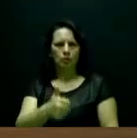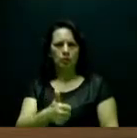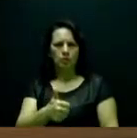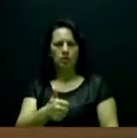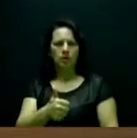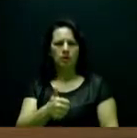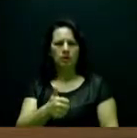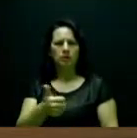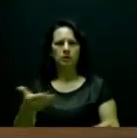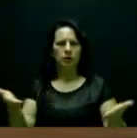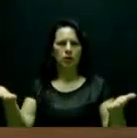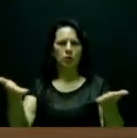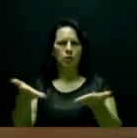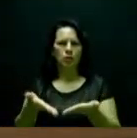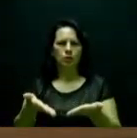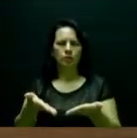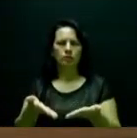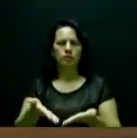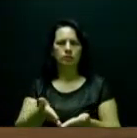2011 até agora,